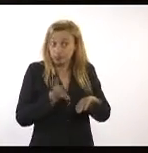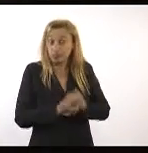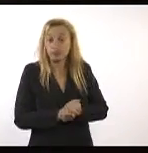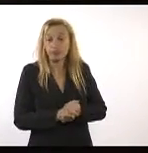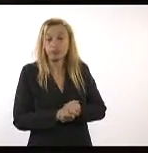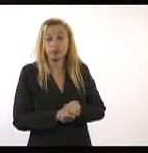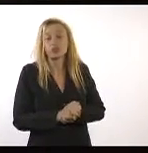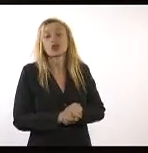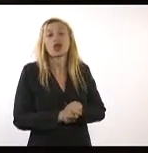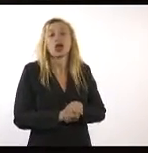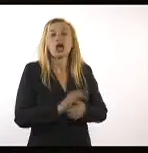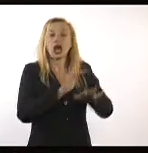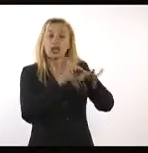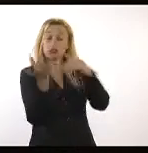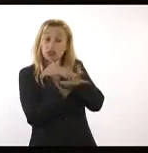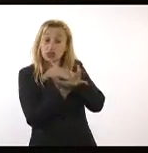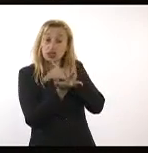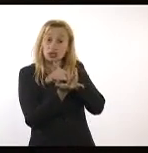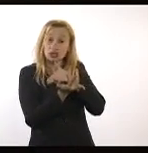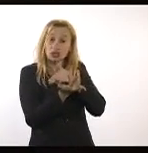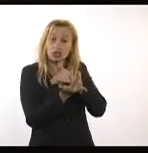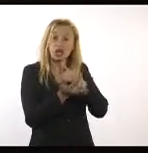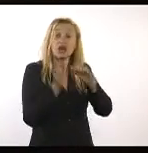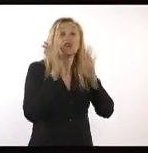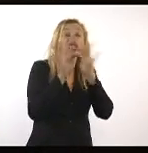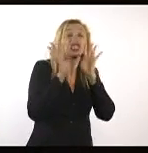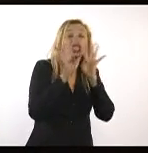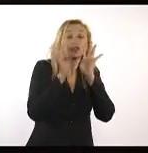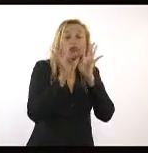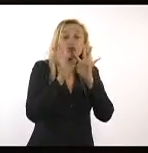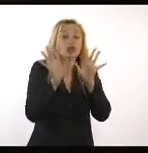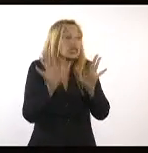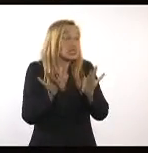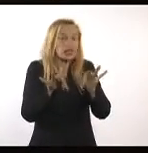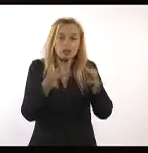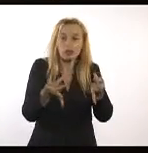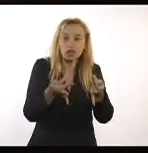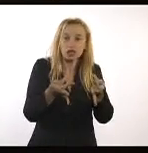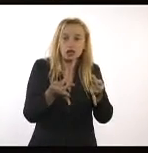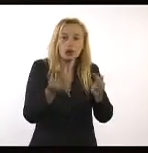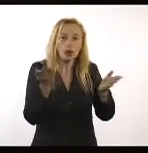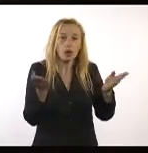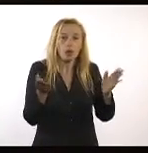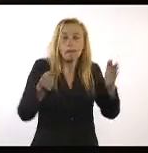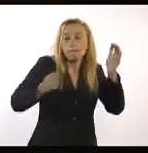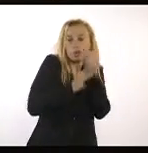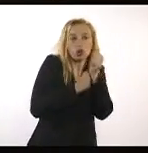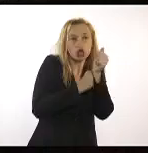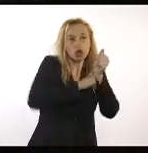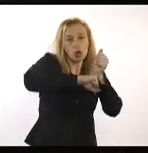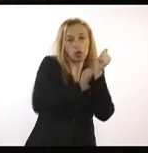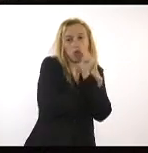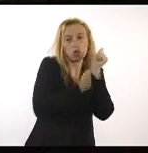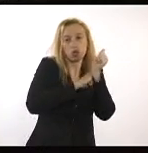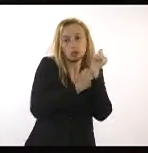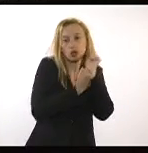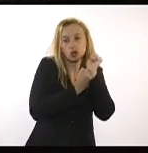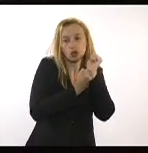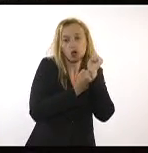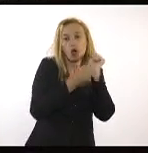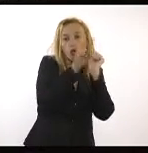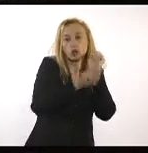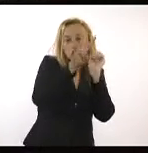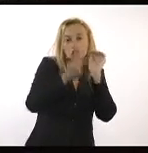e a rede social facebook simplesmente bloqueou o site